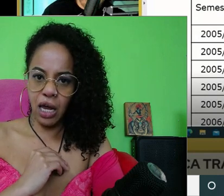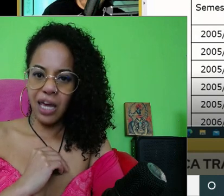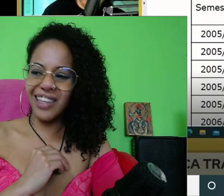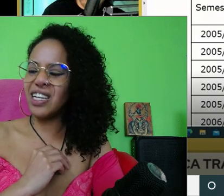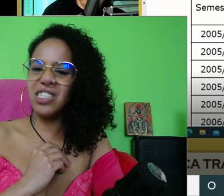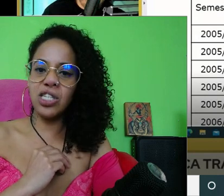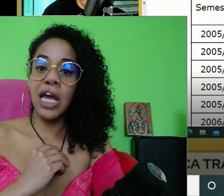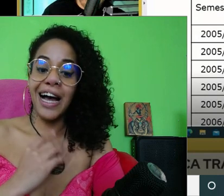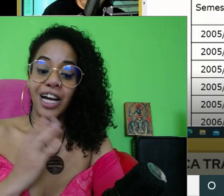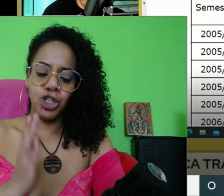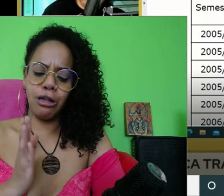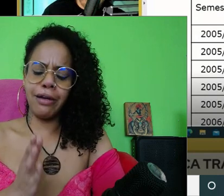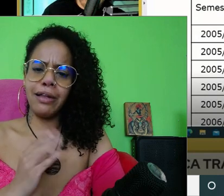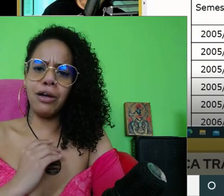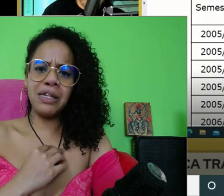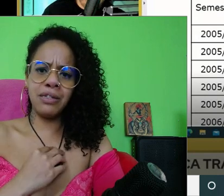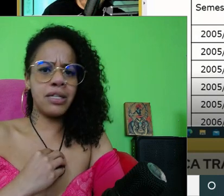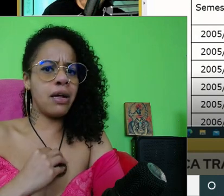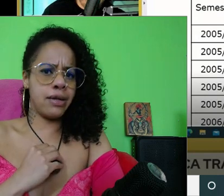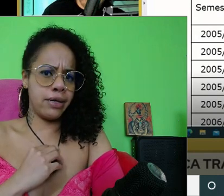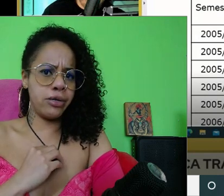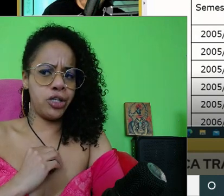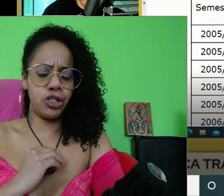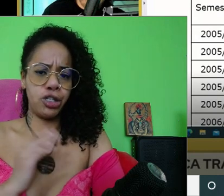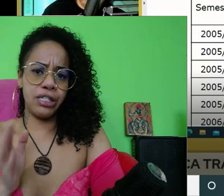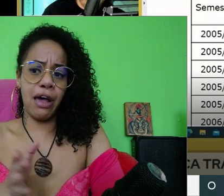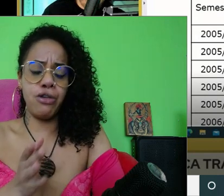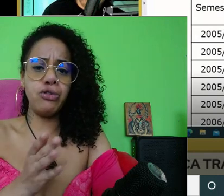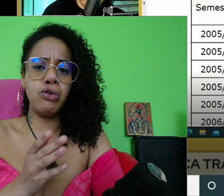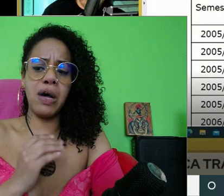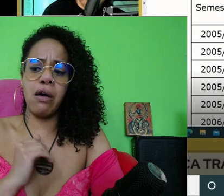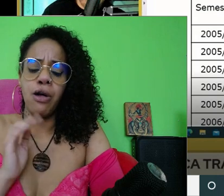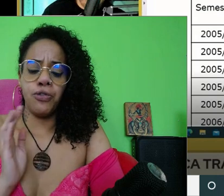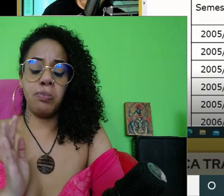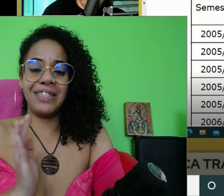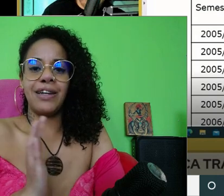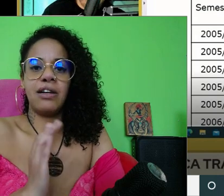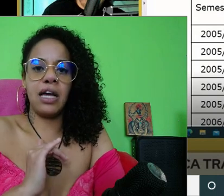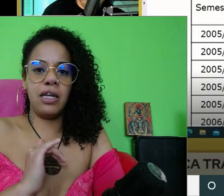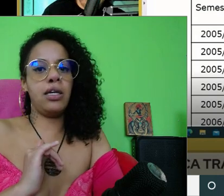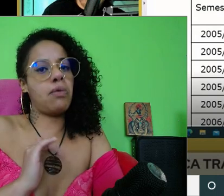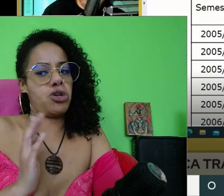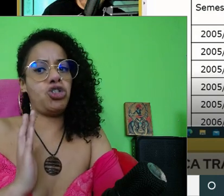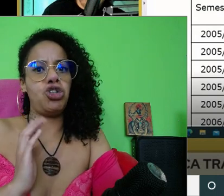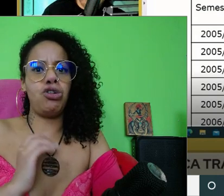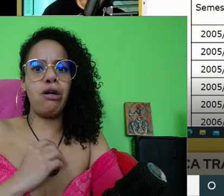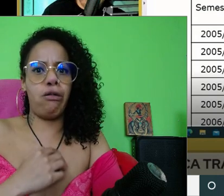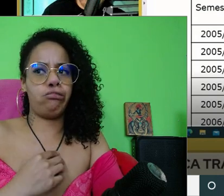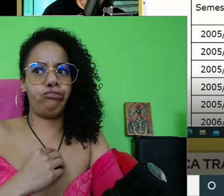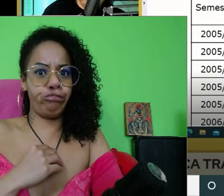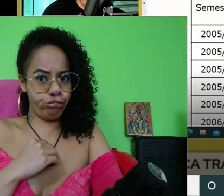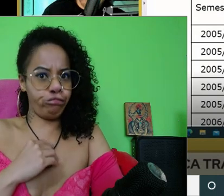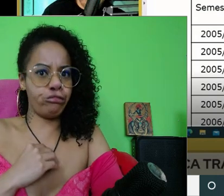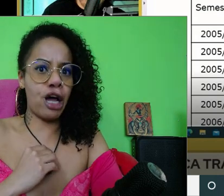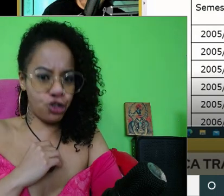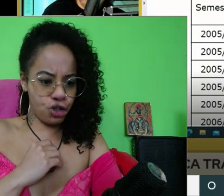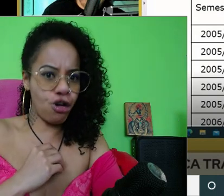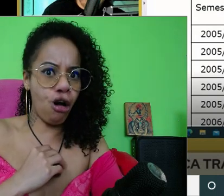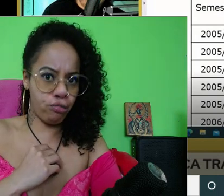né a gente tem que andar numa cercadinha gente saiu de uma de uma certa linha imagina